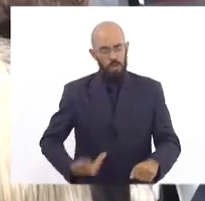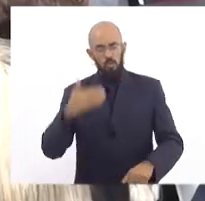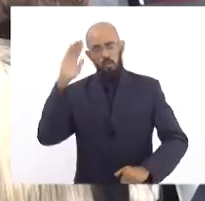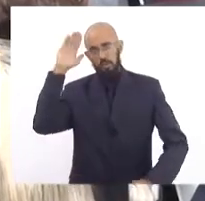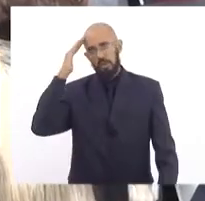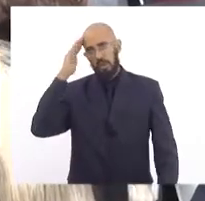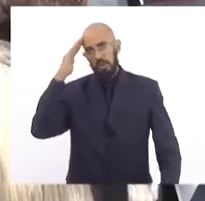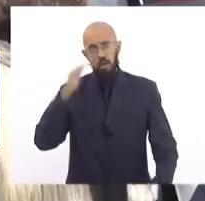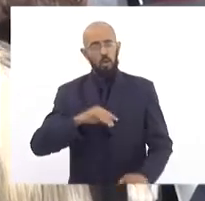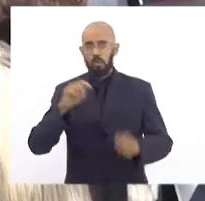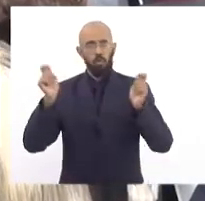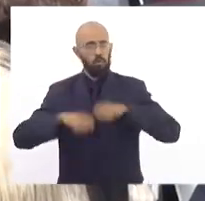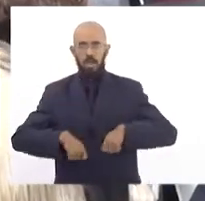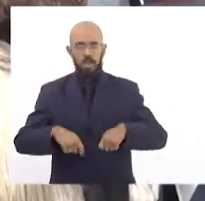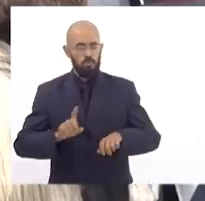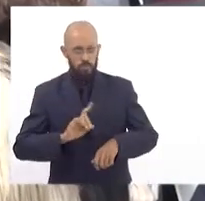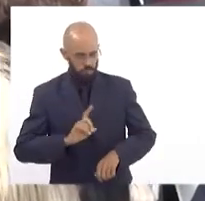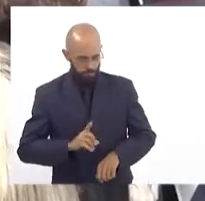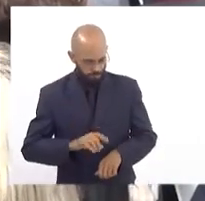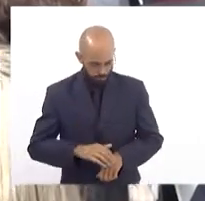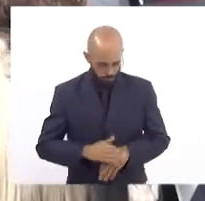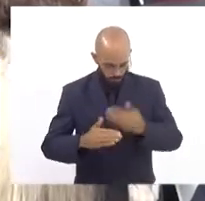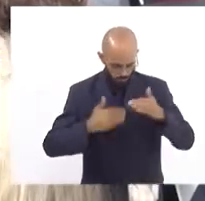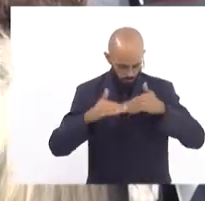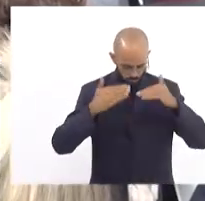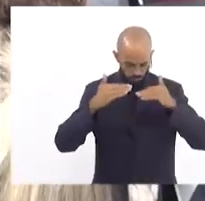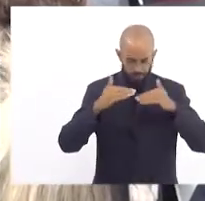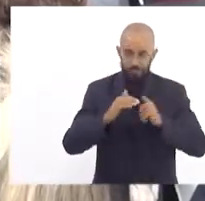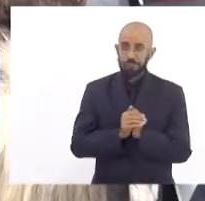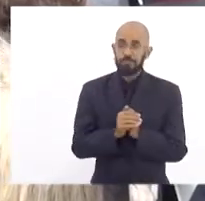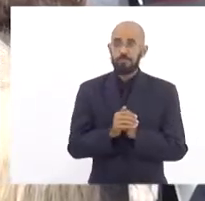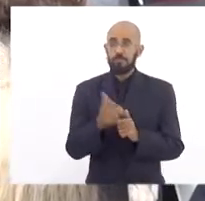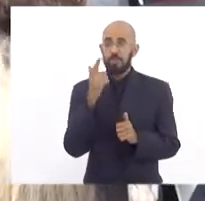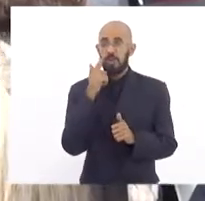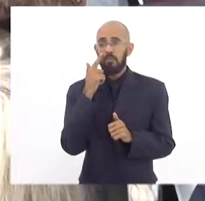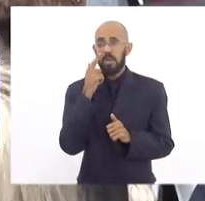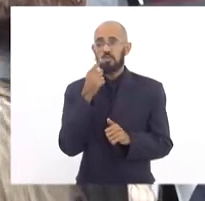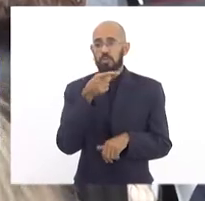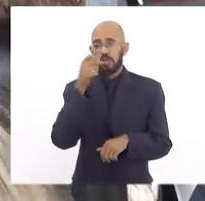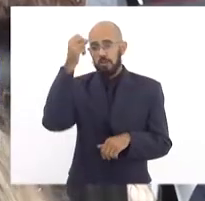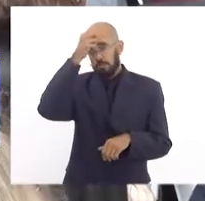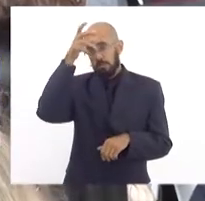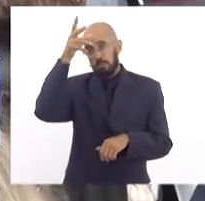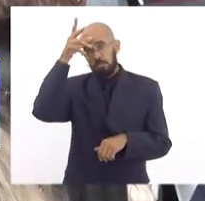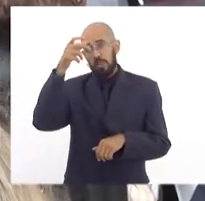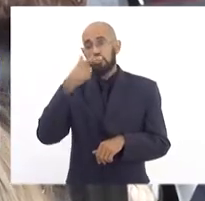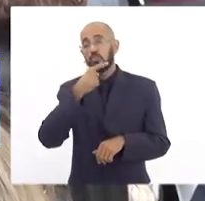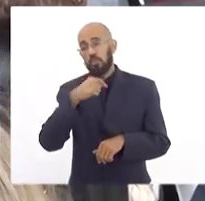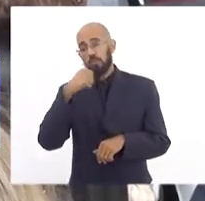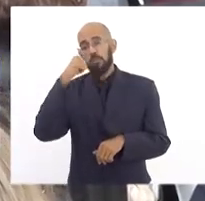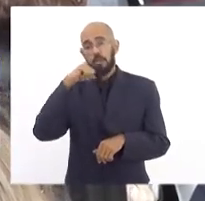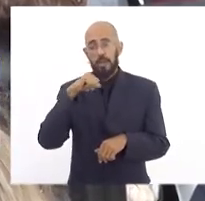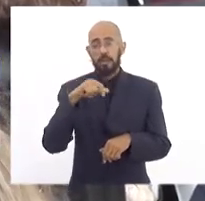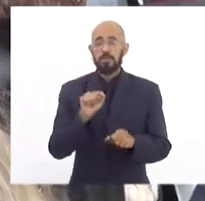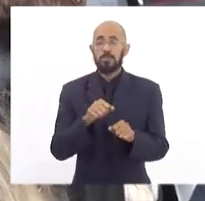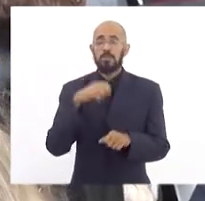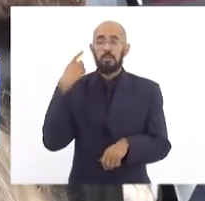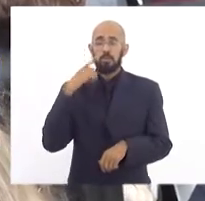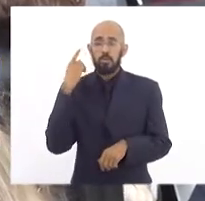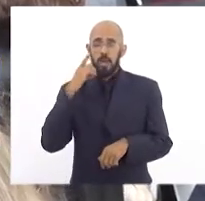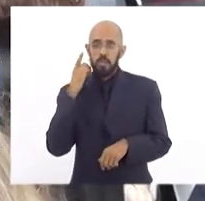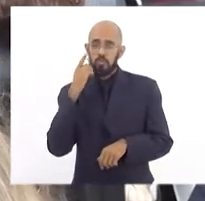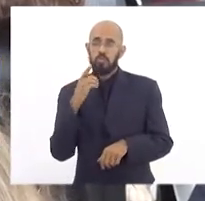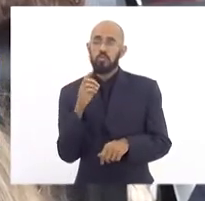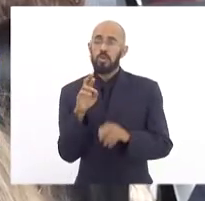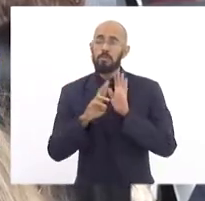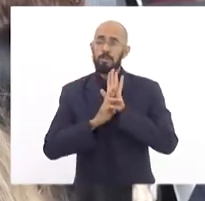poderia prosperar. Então, vejo aqui prefeitas, prefeitos, vejo deputados, vejo